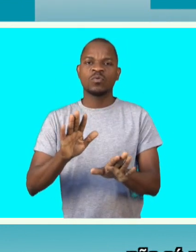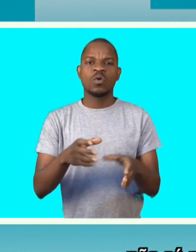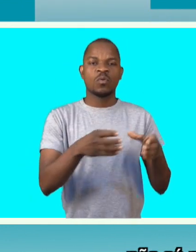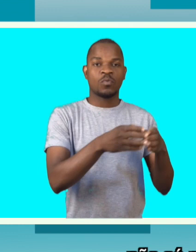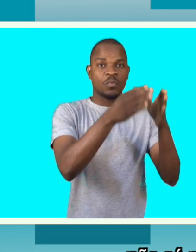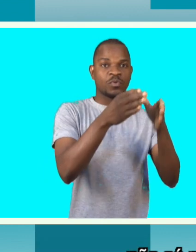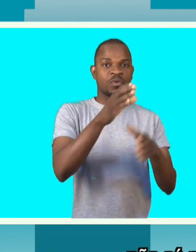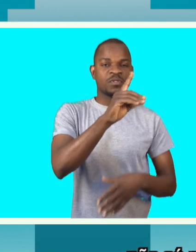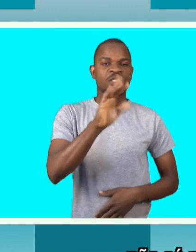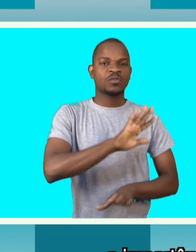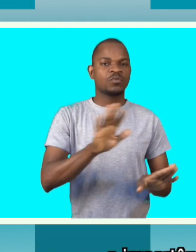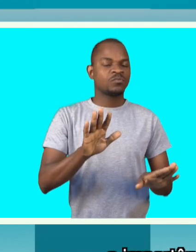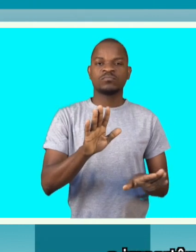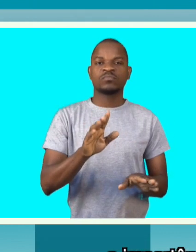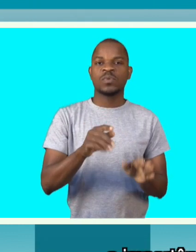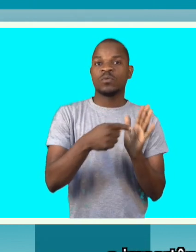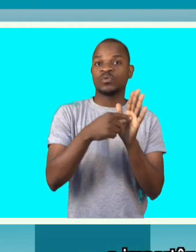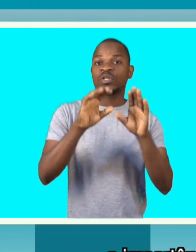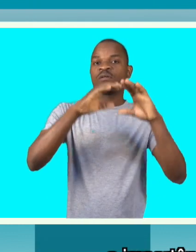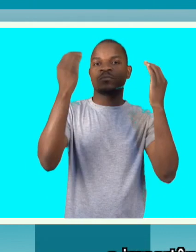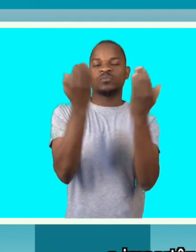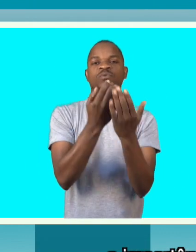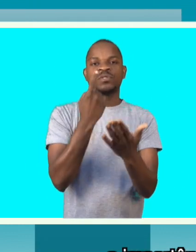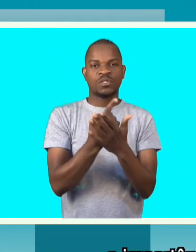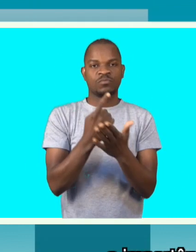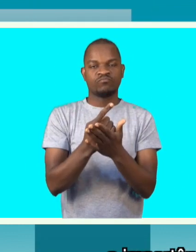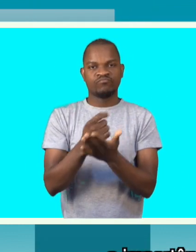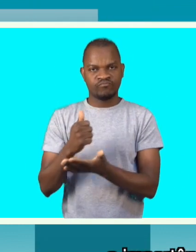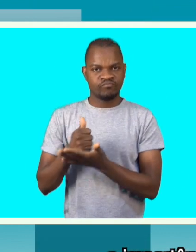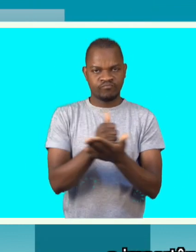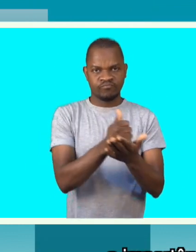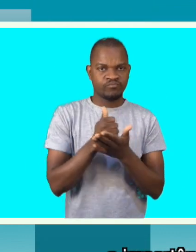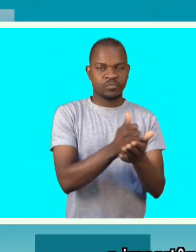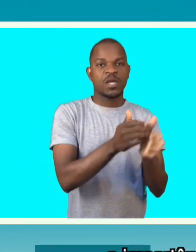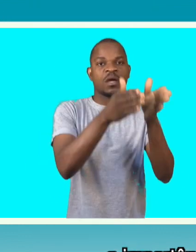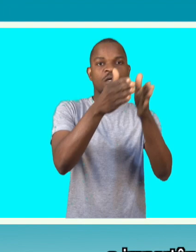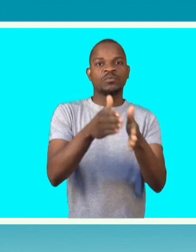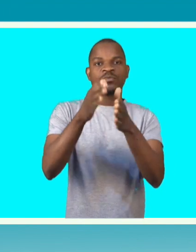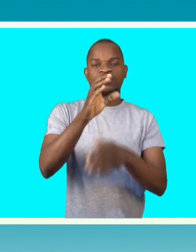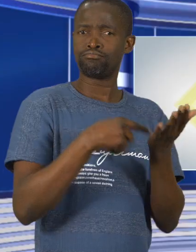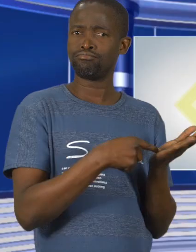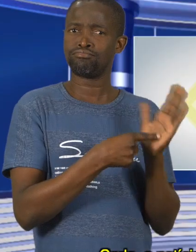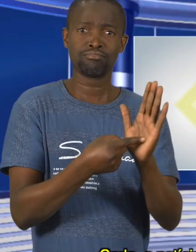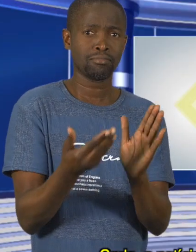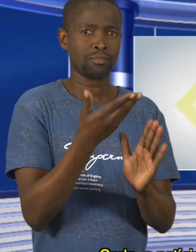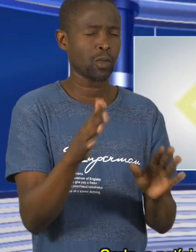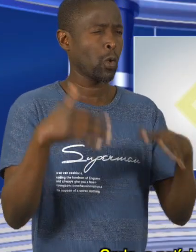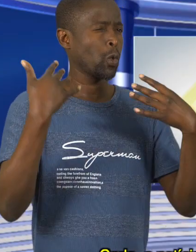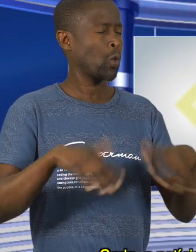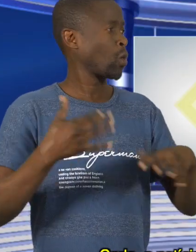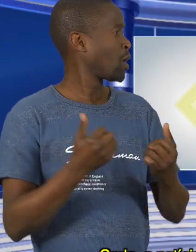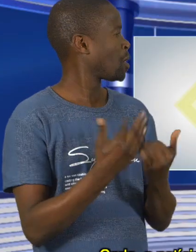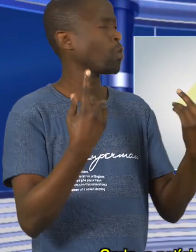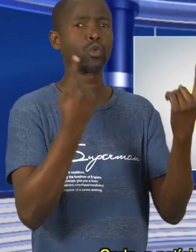com deficiência, mas para o mundo, a importância de dar esse atendimento mais voltado para as pessoas com deficiência. Carla,